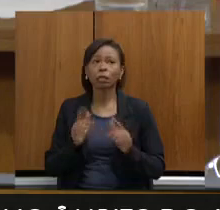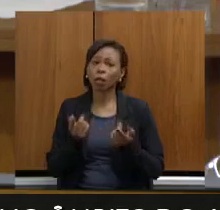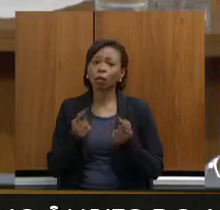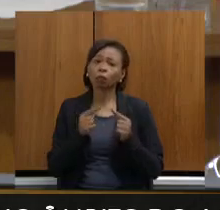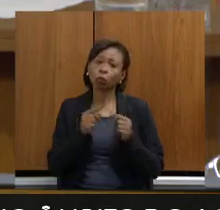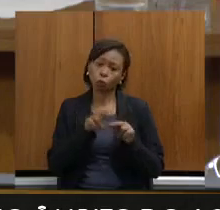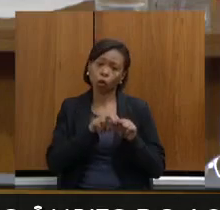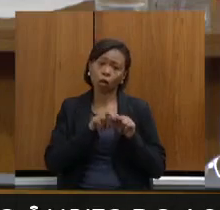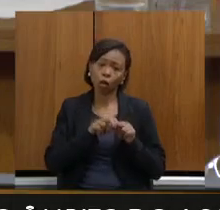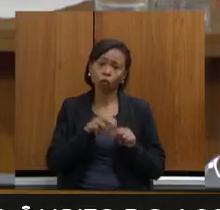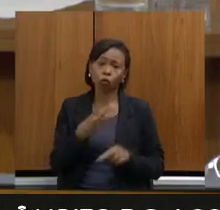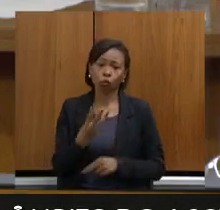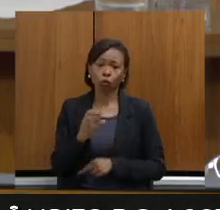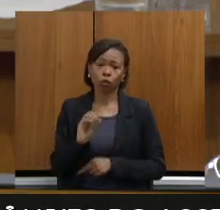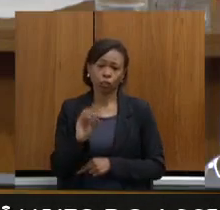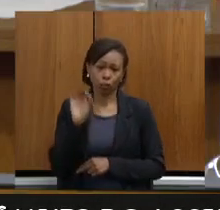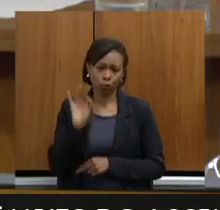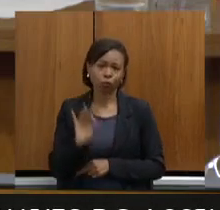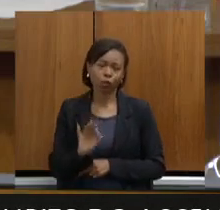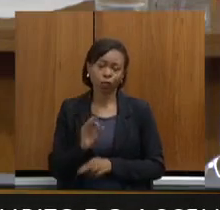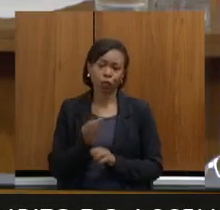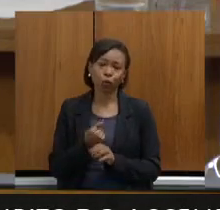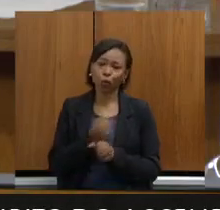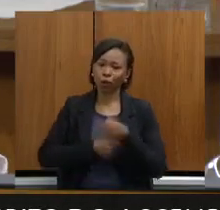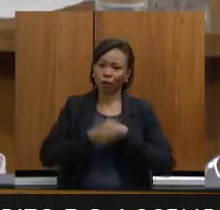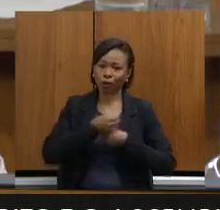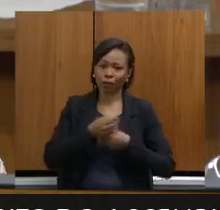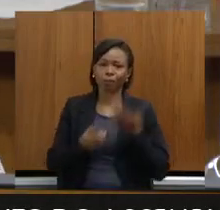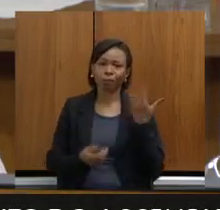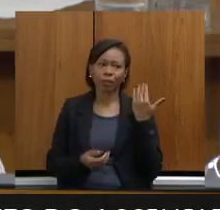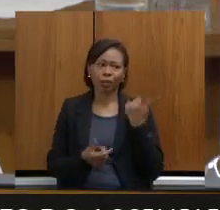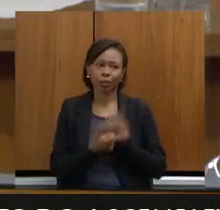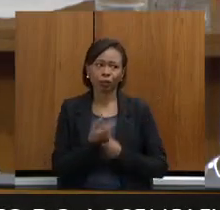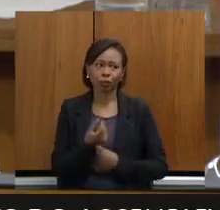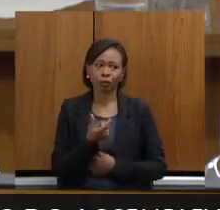trinta por cento e vinte pode passar